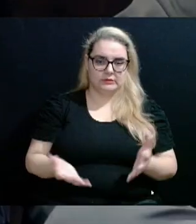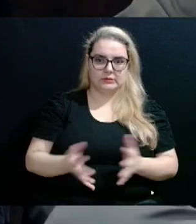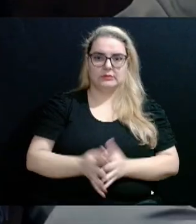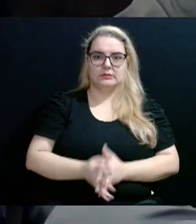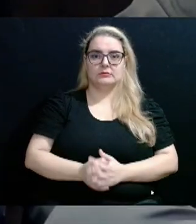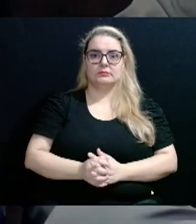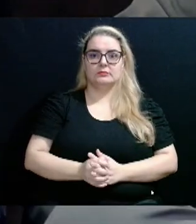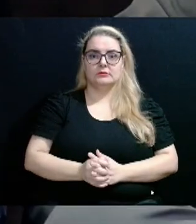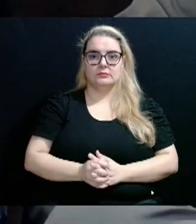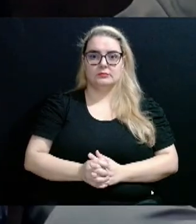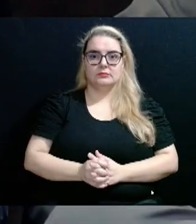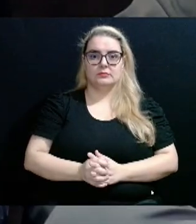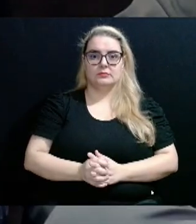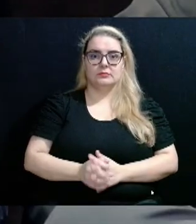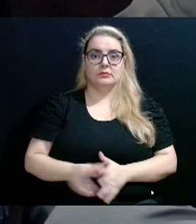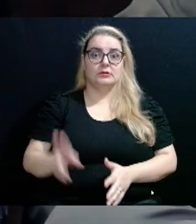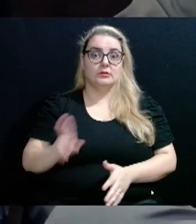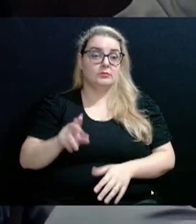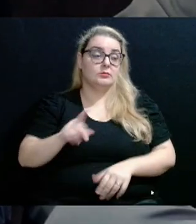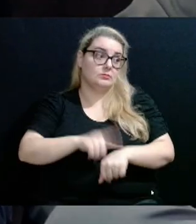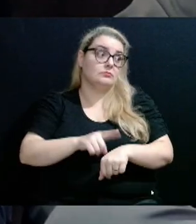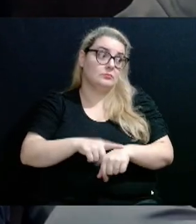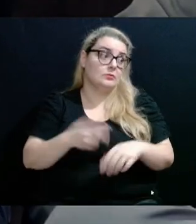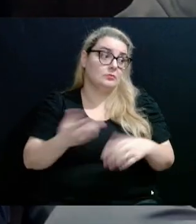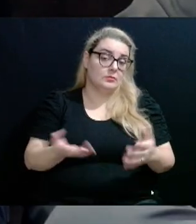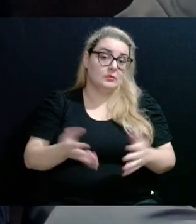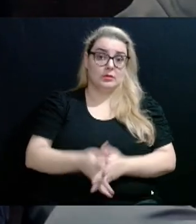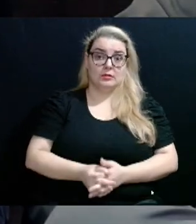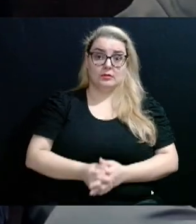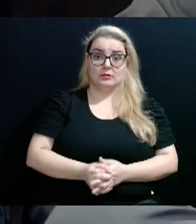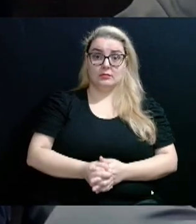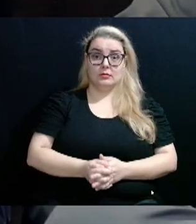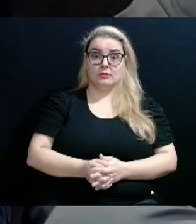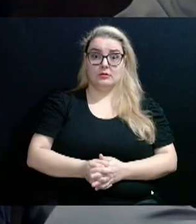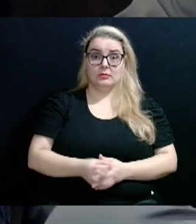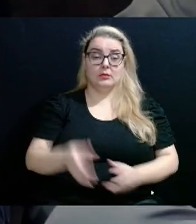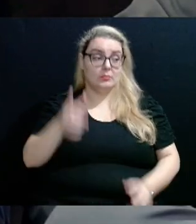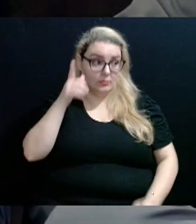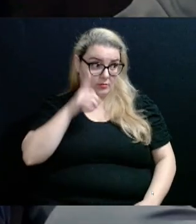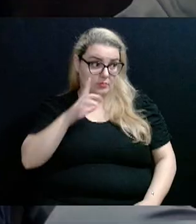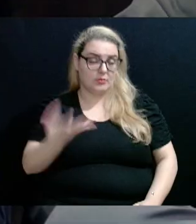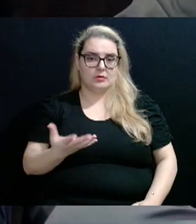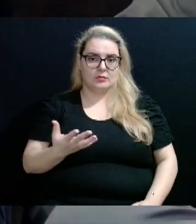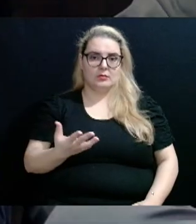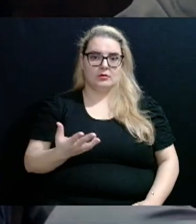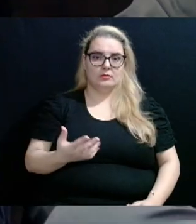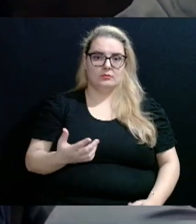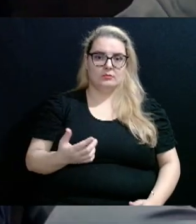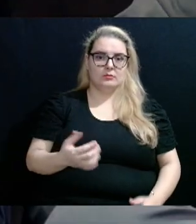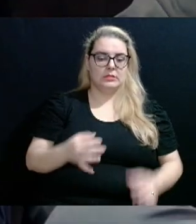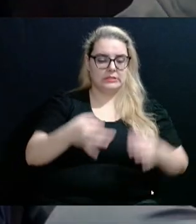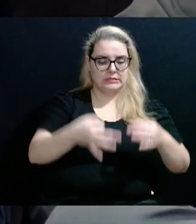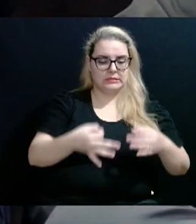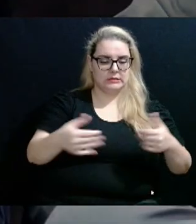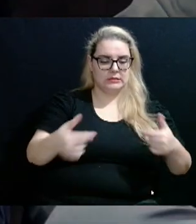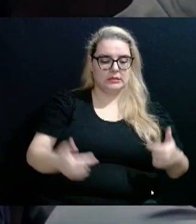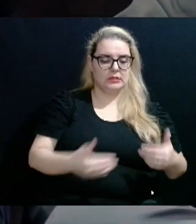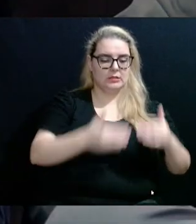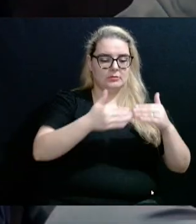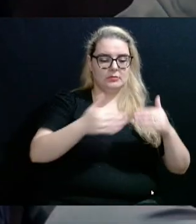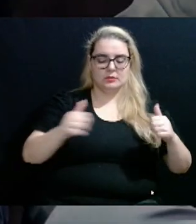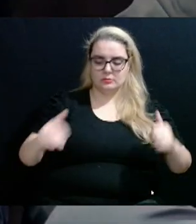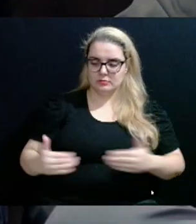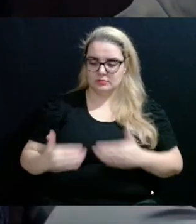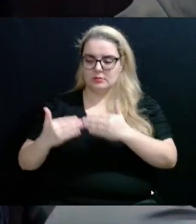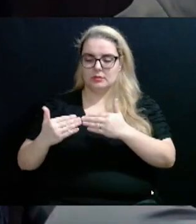tempo, né, para você conseguir fazer esse matching perfeito, de você encontrar as pessoas que precisam das figurinhas que você